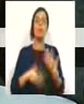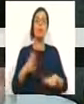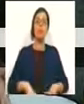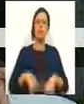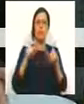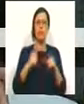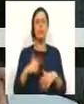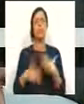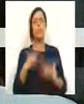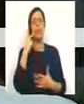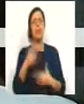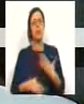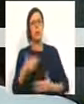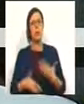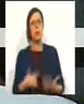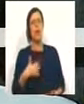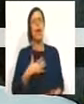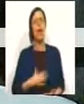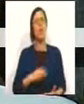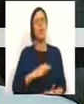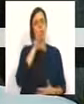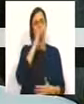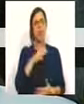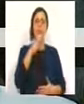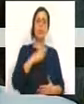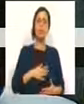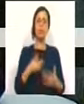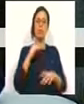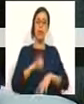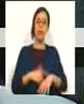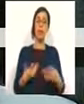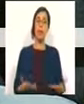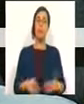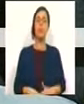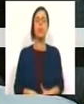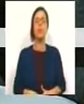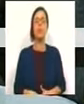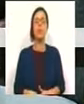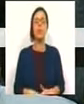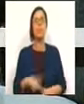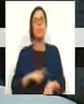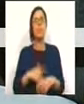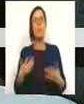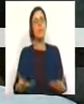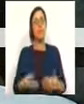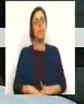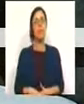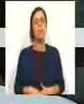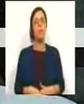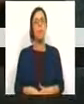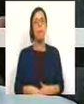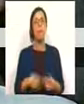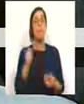a dinâmica da vida evolui e eu estava com o seu nicho nos 10 no tempo no tempo e e